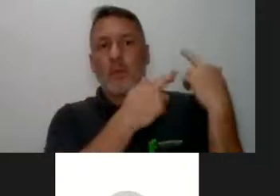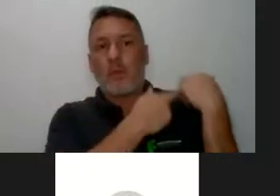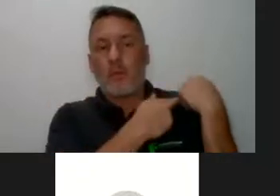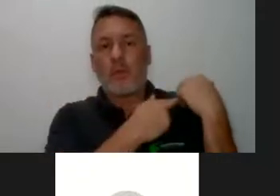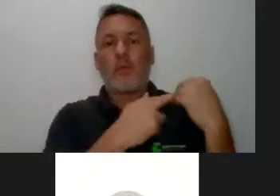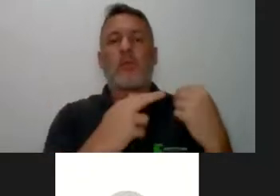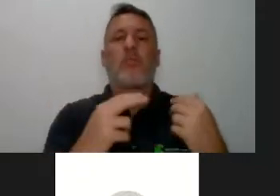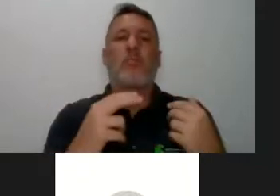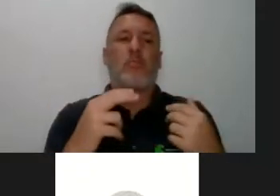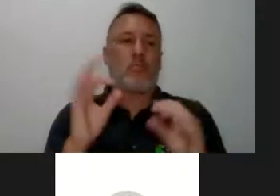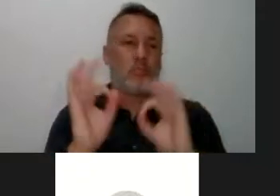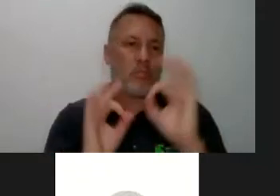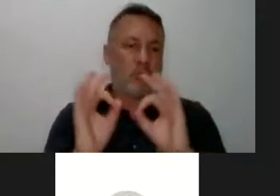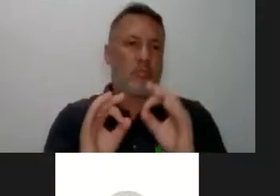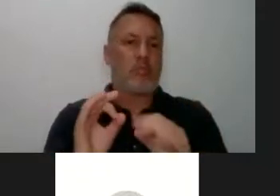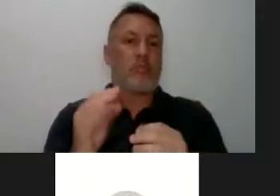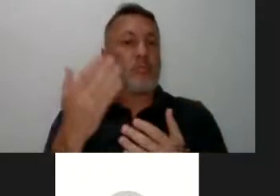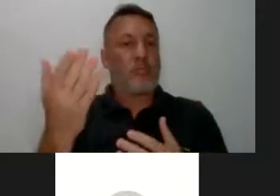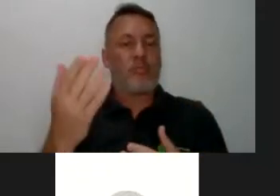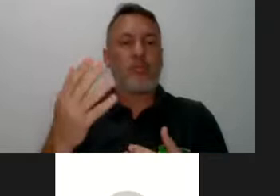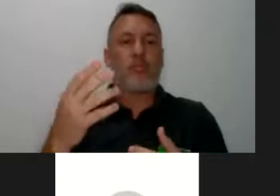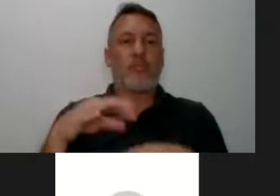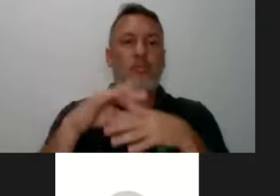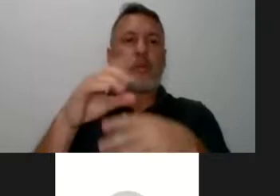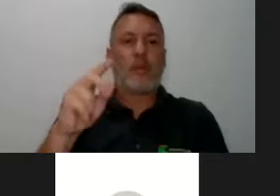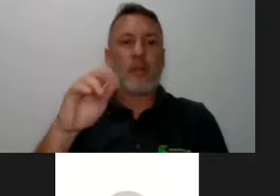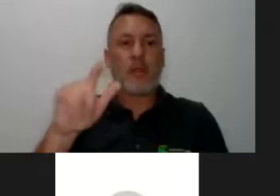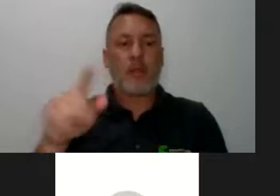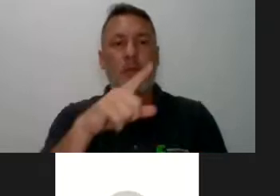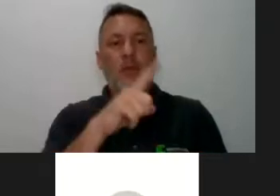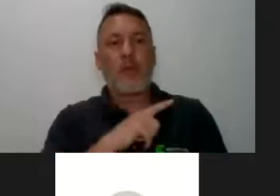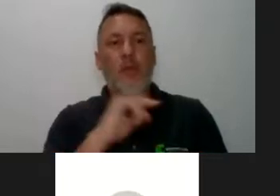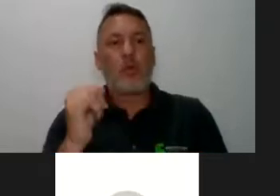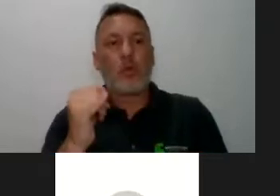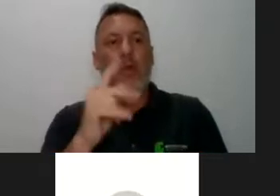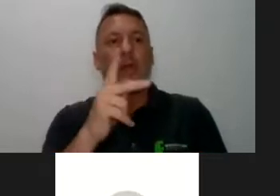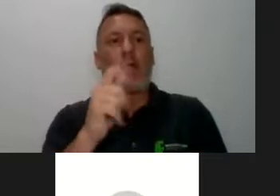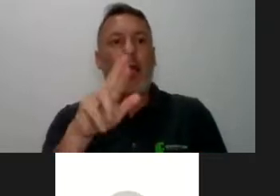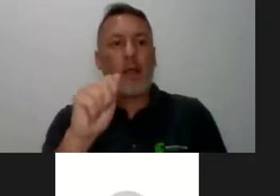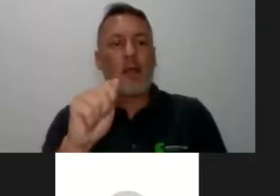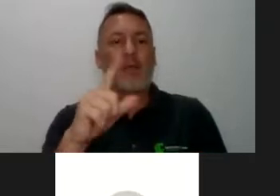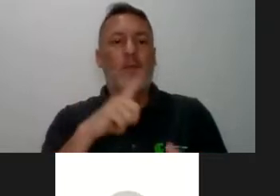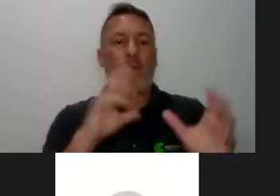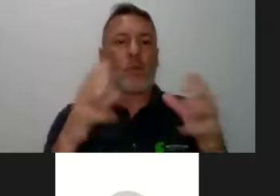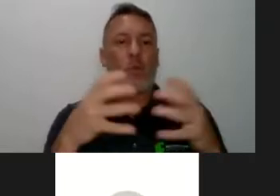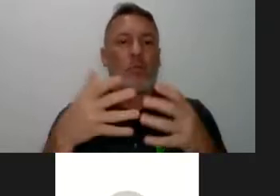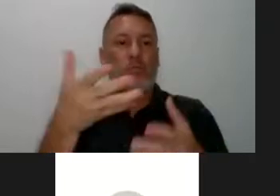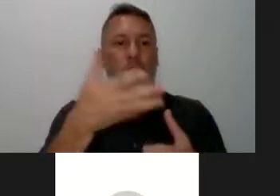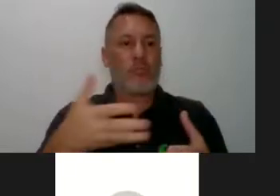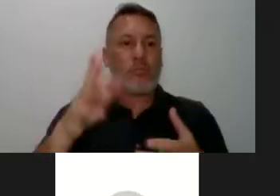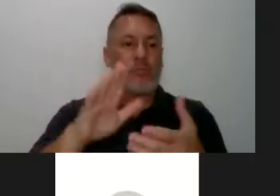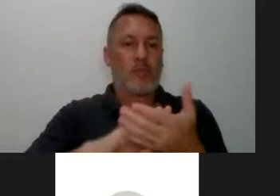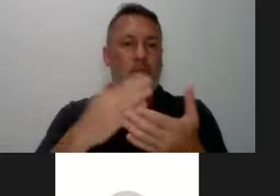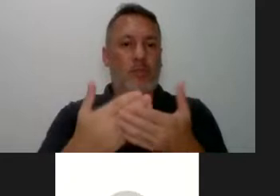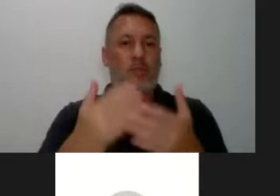FECINC, a você, Daniel, que está conduzindo as coisas, a Carla, ao José, e que estão, né, sendo os instrutores que estão